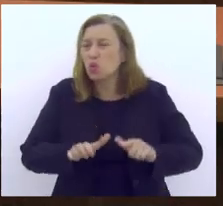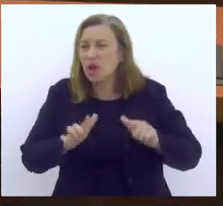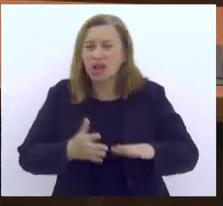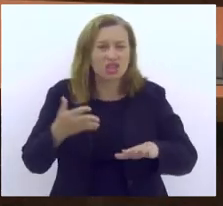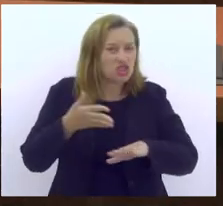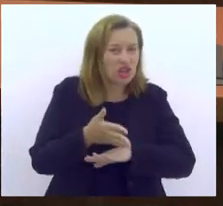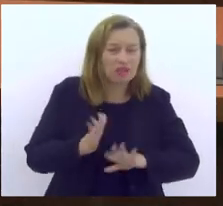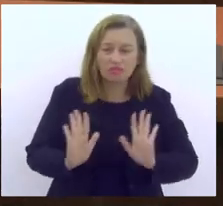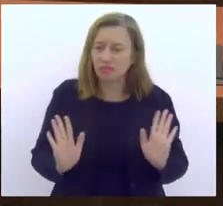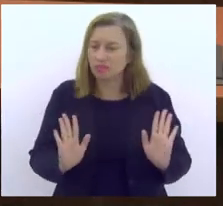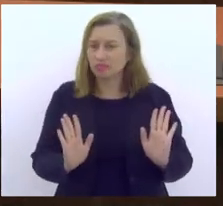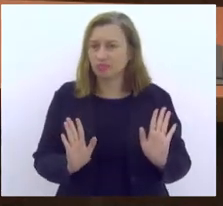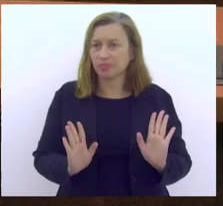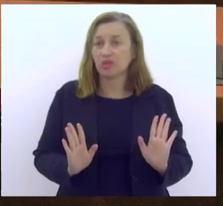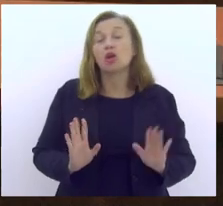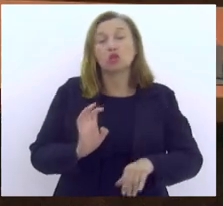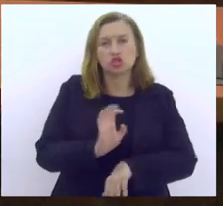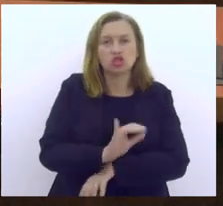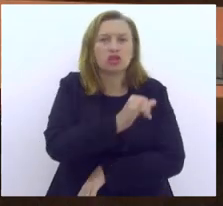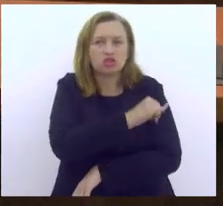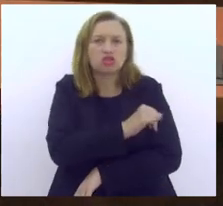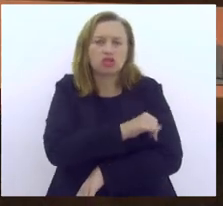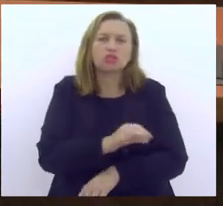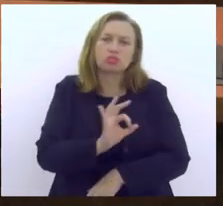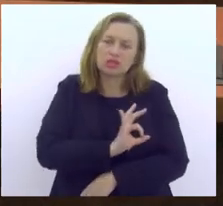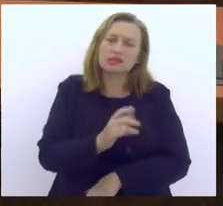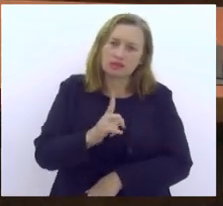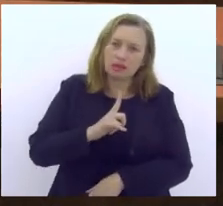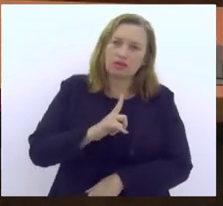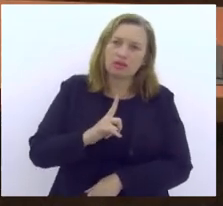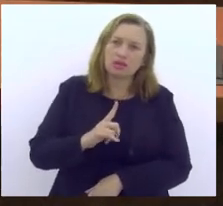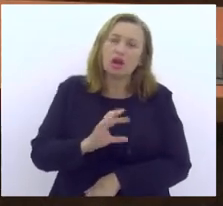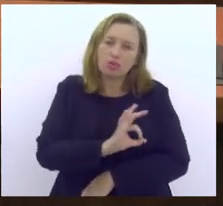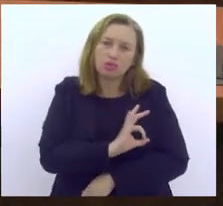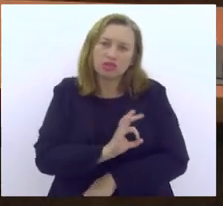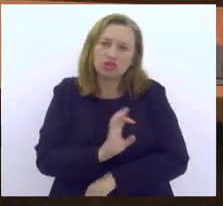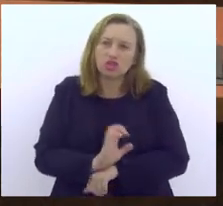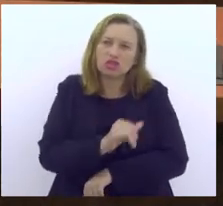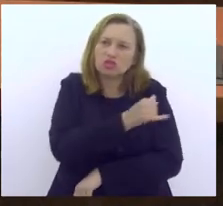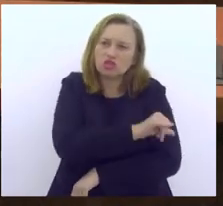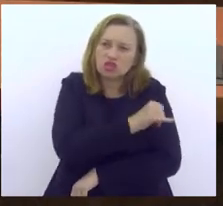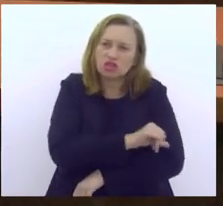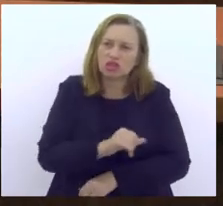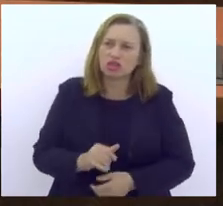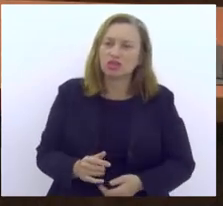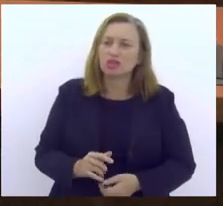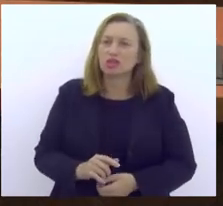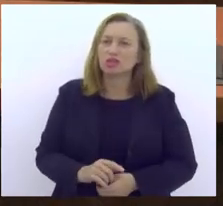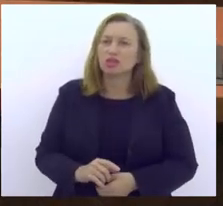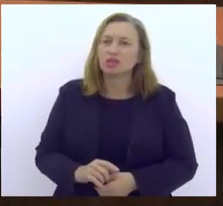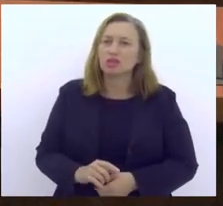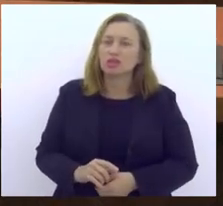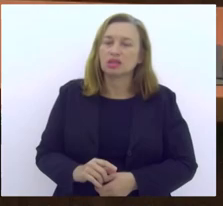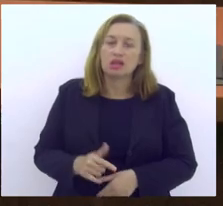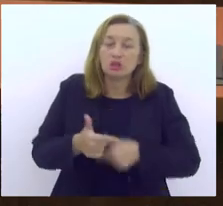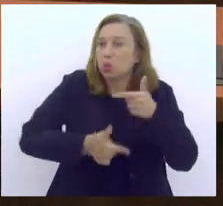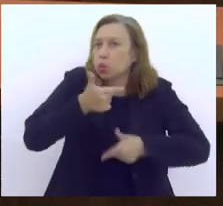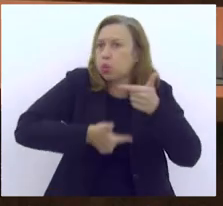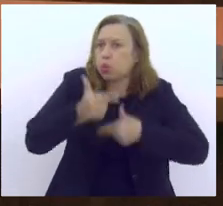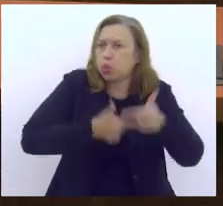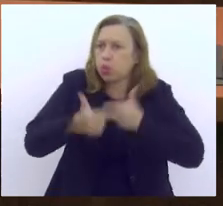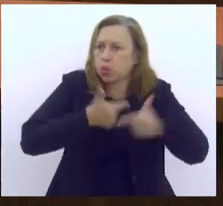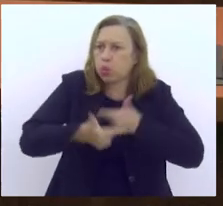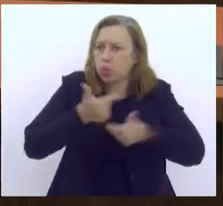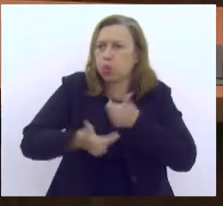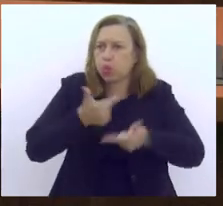chegar. Porque o Estado do Rio de Janeiro tem polícia. A polícia do Estado do Rio de Janeiro está fazendo muita hora extra. Ou não está? Ou nós